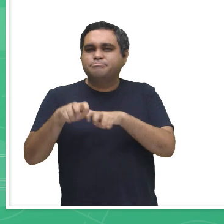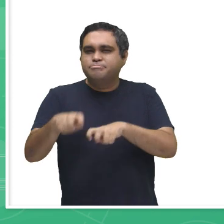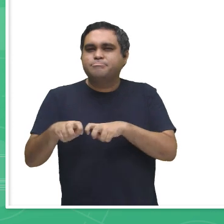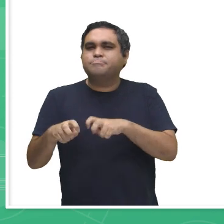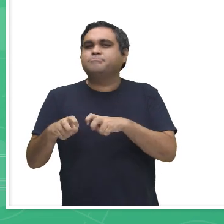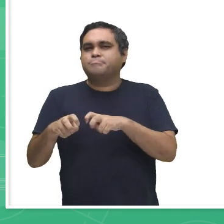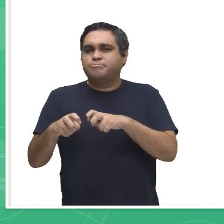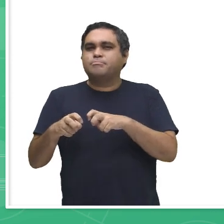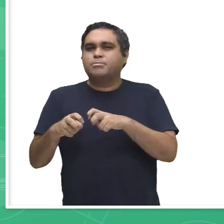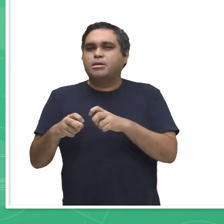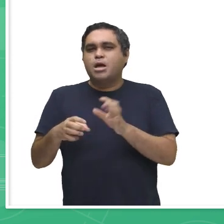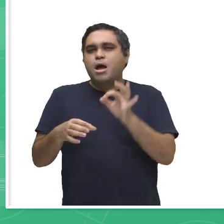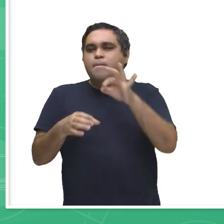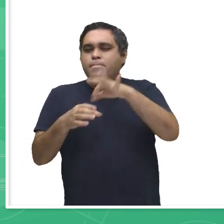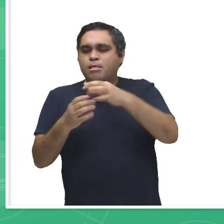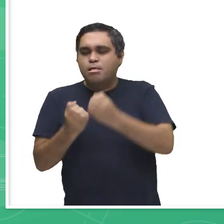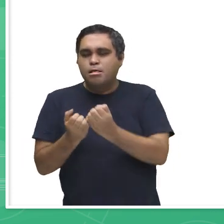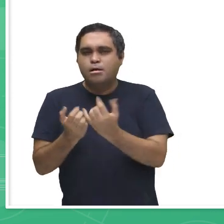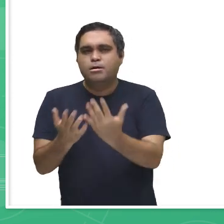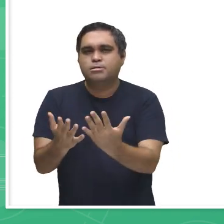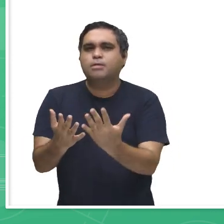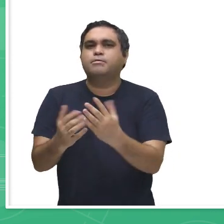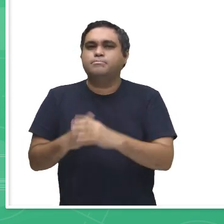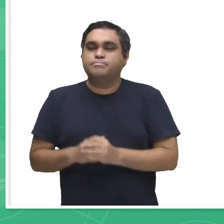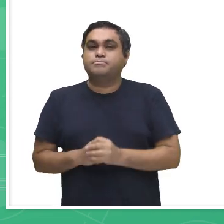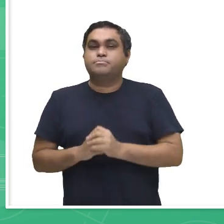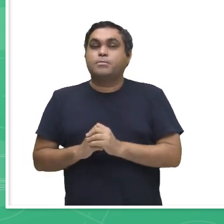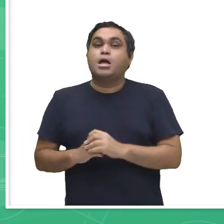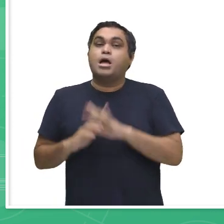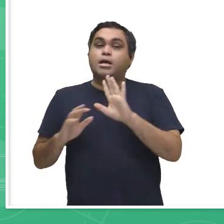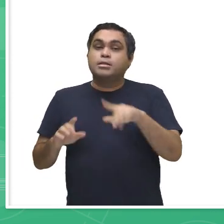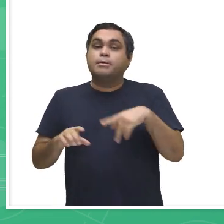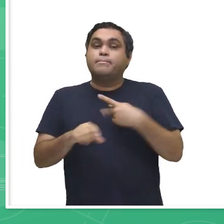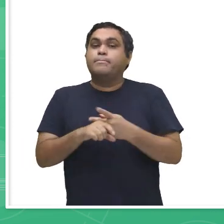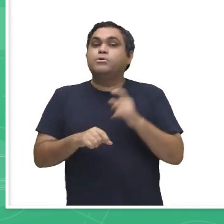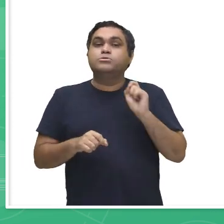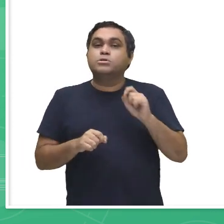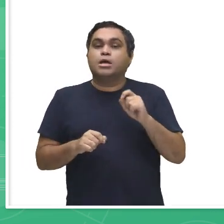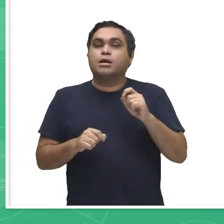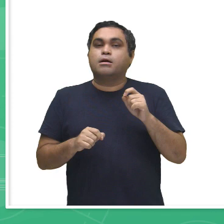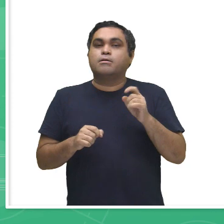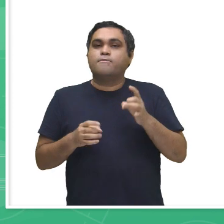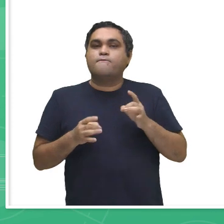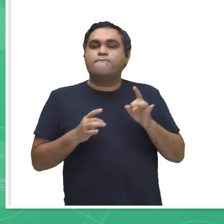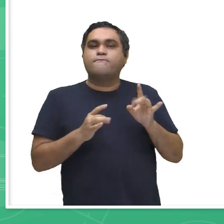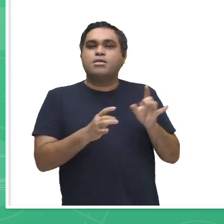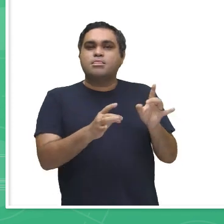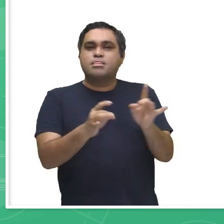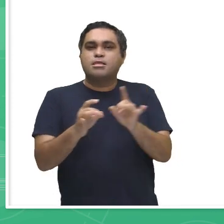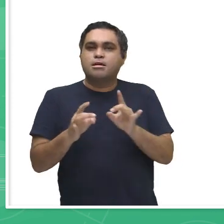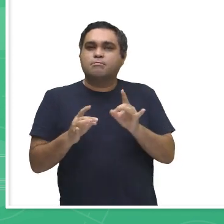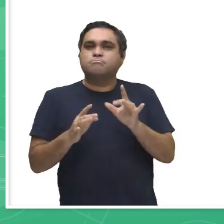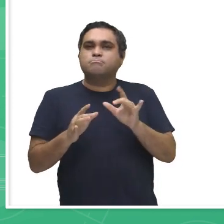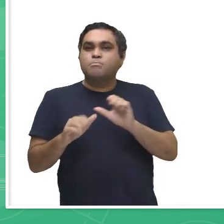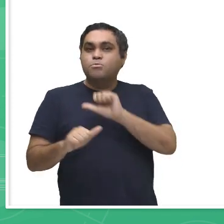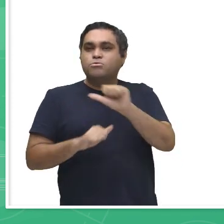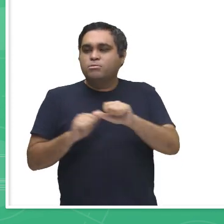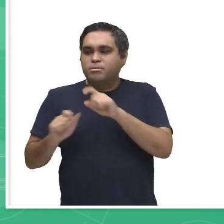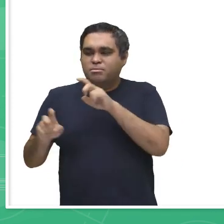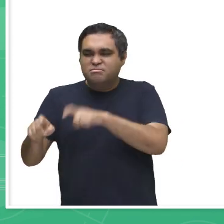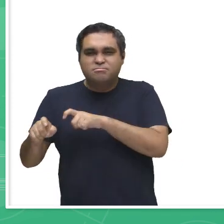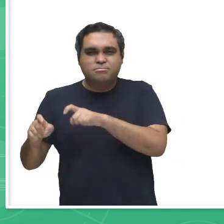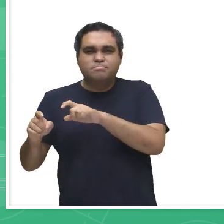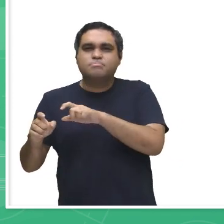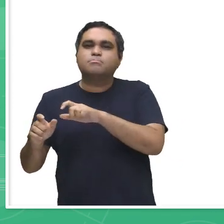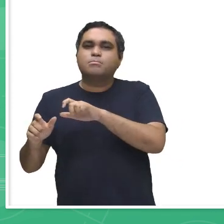De repente, há um desenvolvimento do mercantilismo. Perfeito? É um estágio de transição do modo